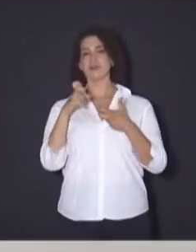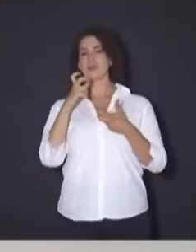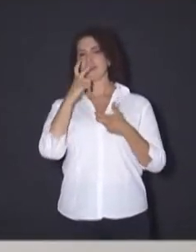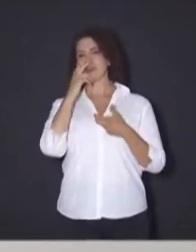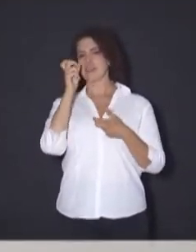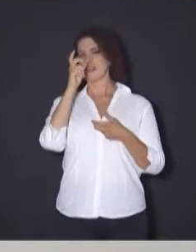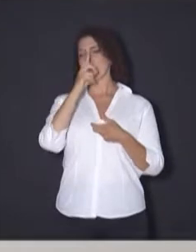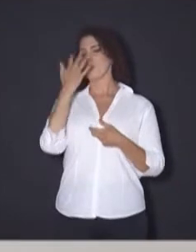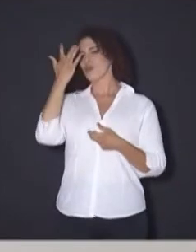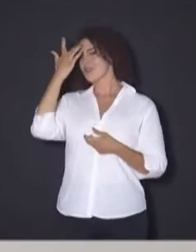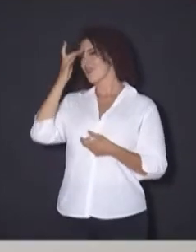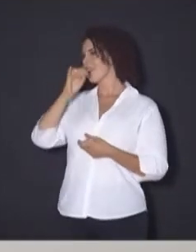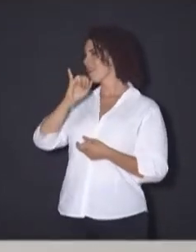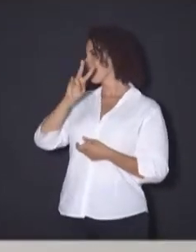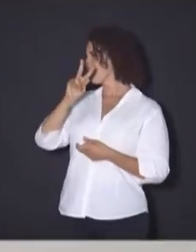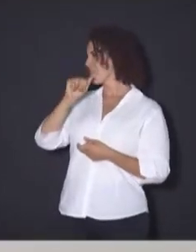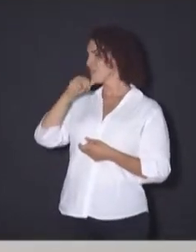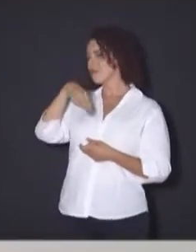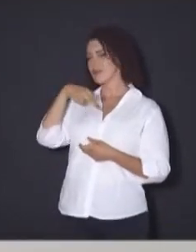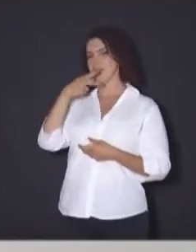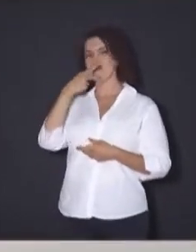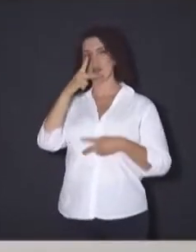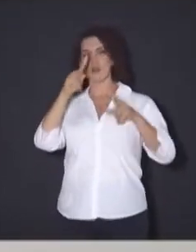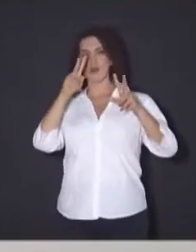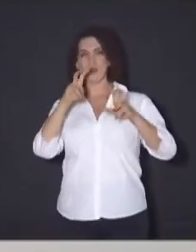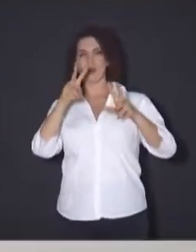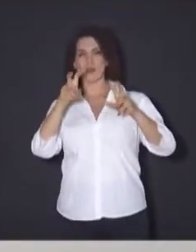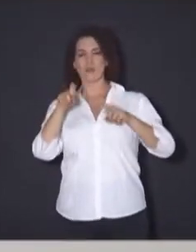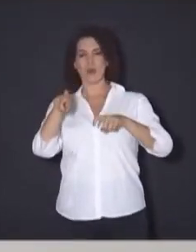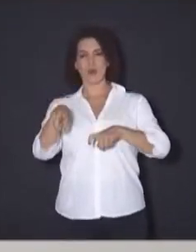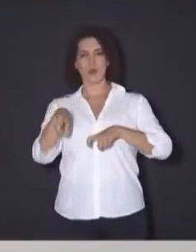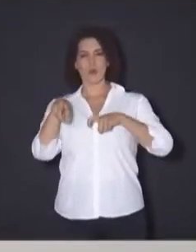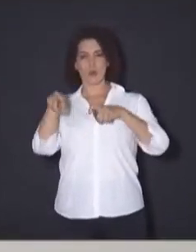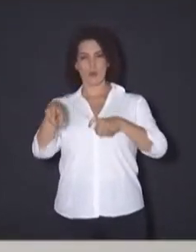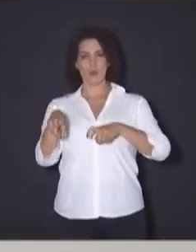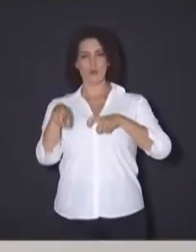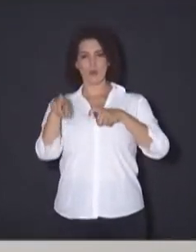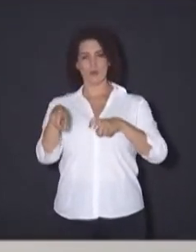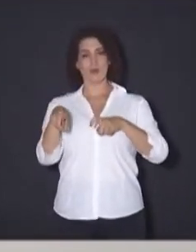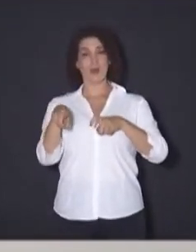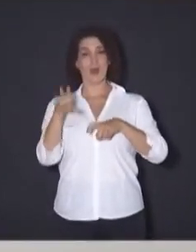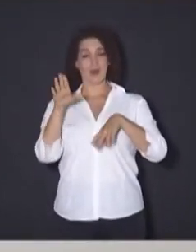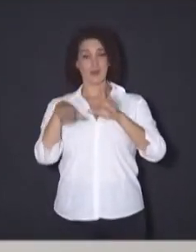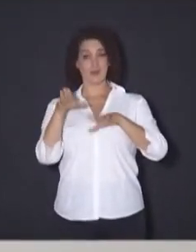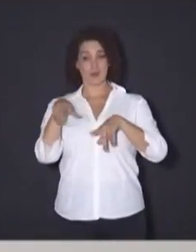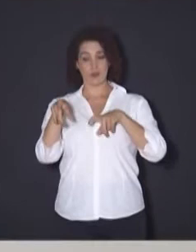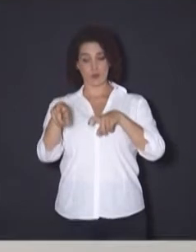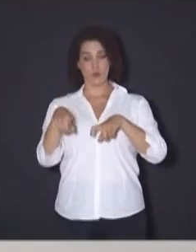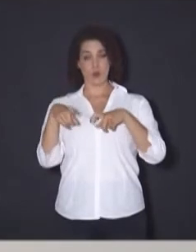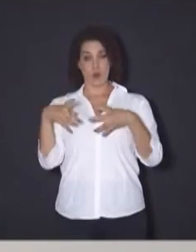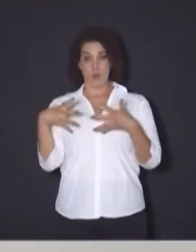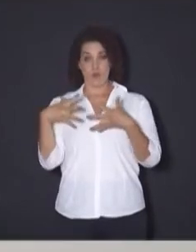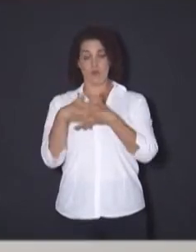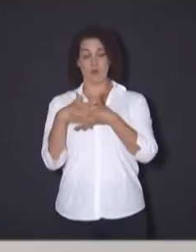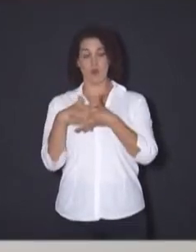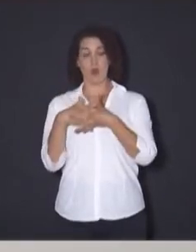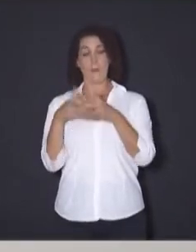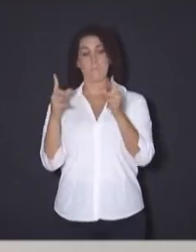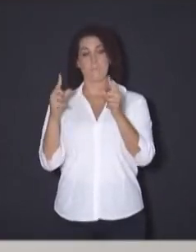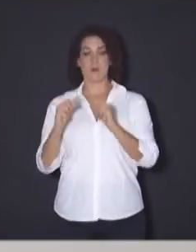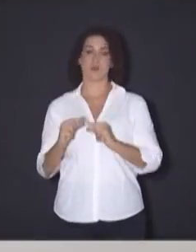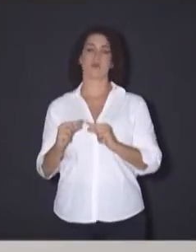veio aqui falar sobre o mundo rural que no mundo rural à venda vez menos complexa apesar de terem suas